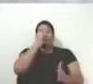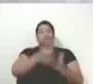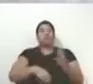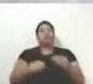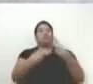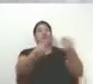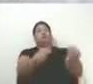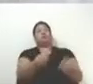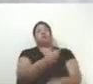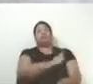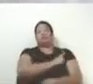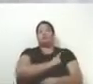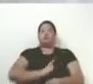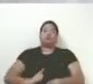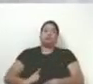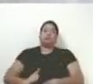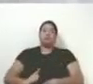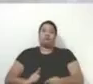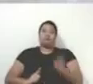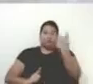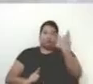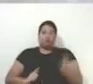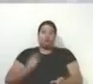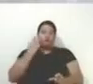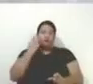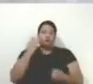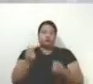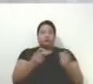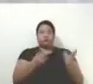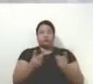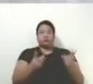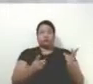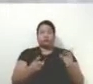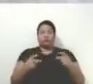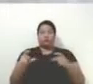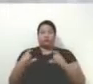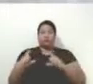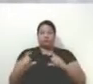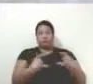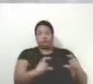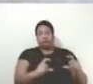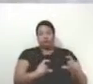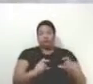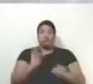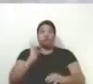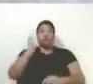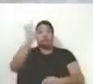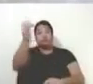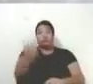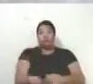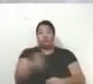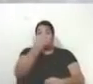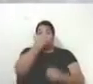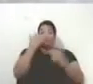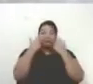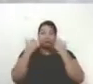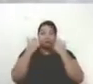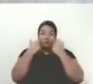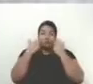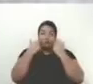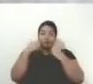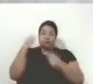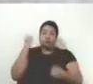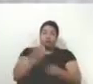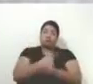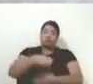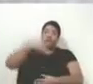o governador, vender para os acionistas da Bolsa de Valores. E aí, no futuro, nós vamos chorar com a conta de luz para